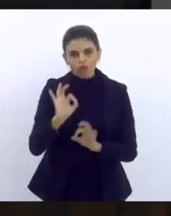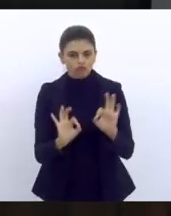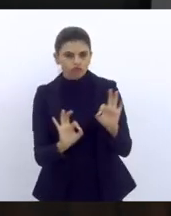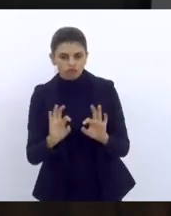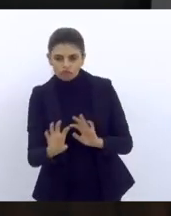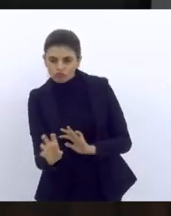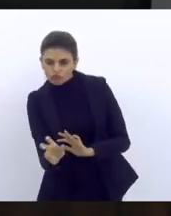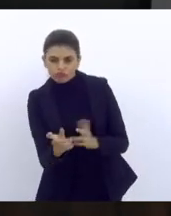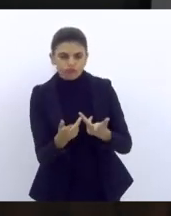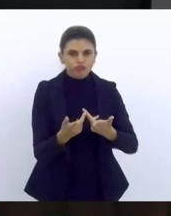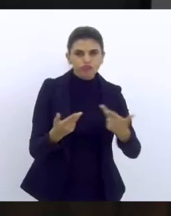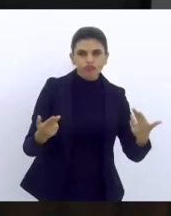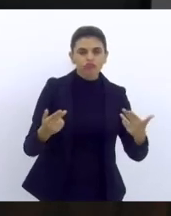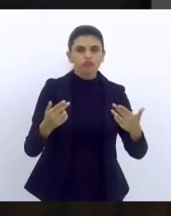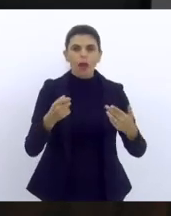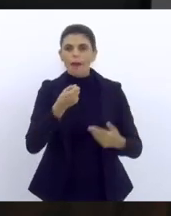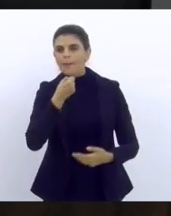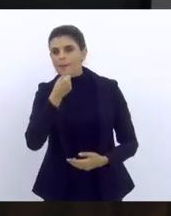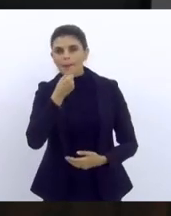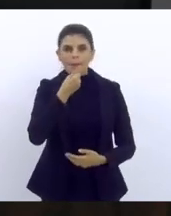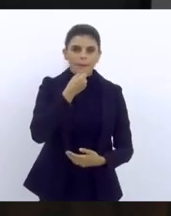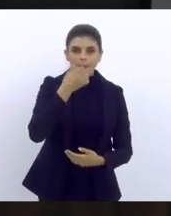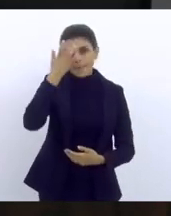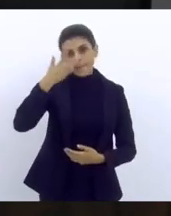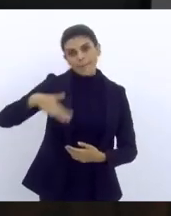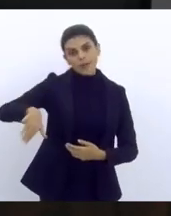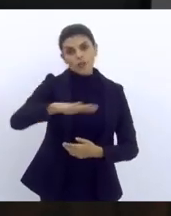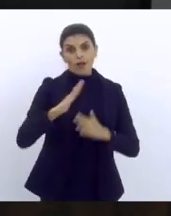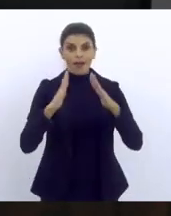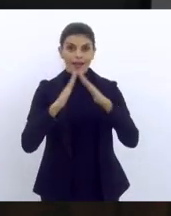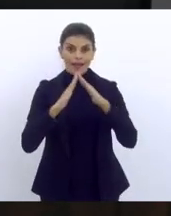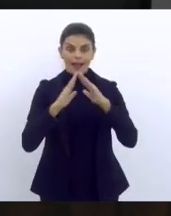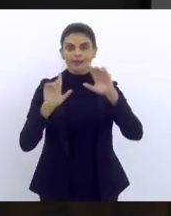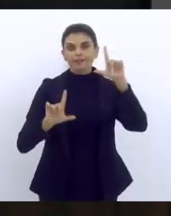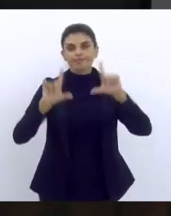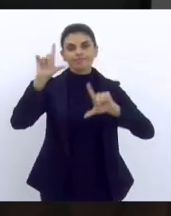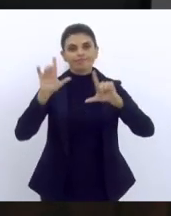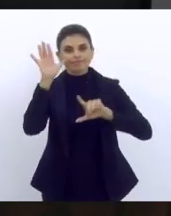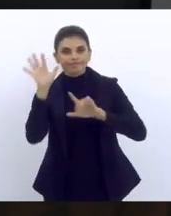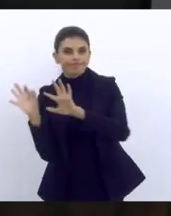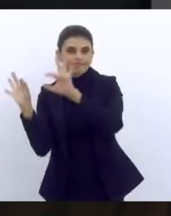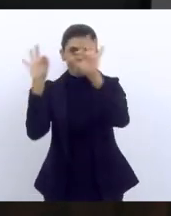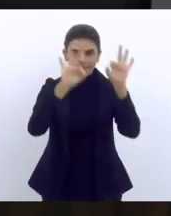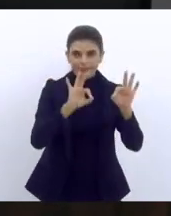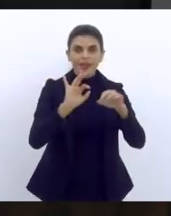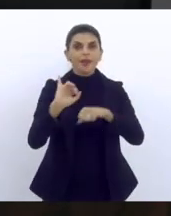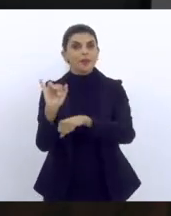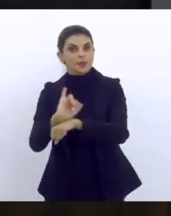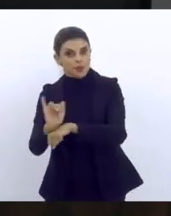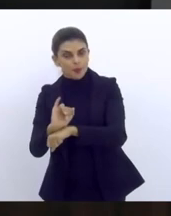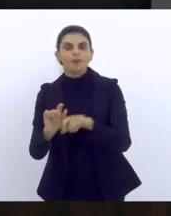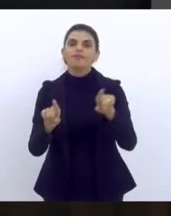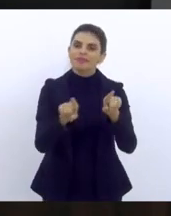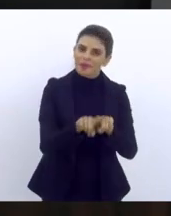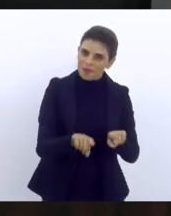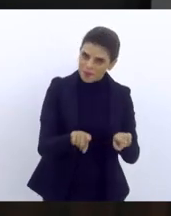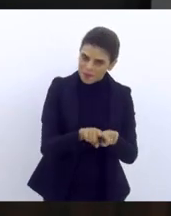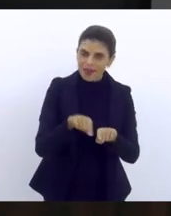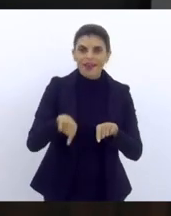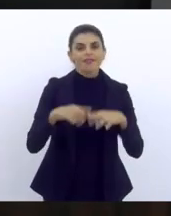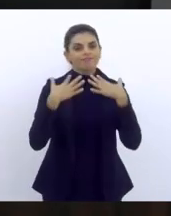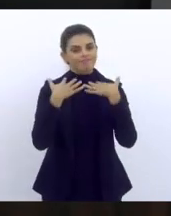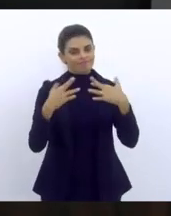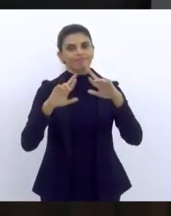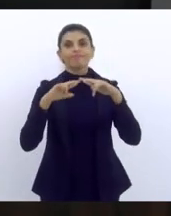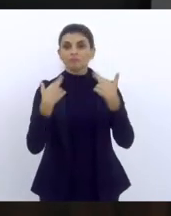levar tudo o que é aqui falado a quem está nos assistindo pela TV Alerge, pelo canal do YouTube, inclusive, esta sessão